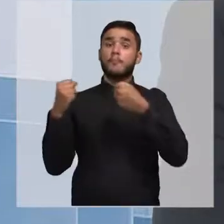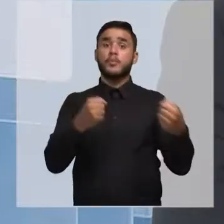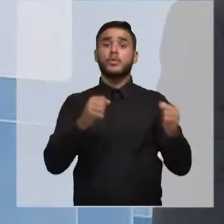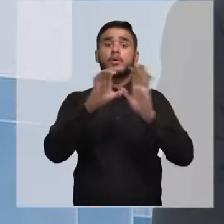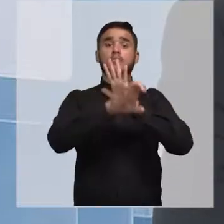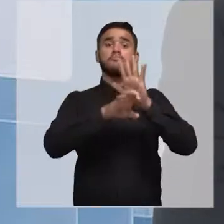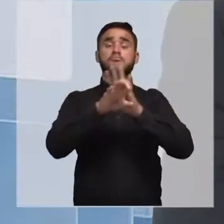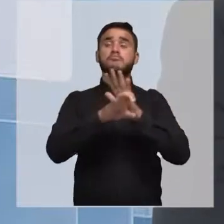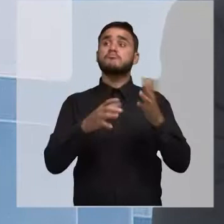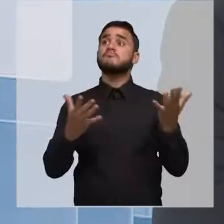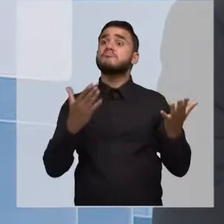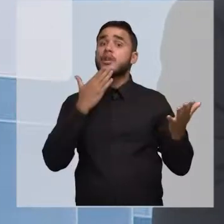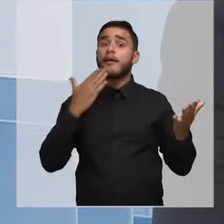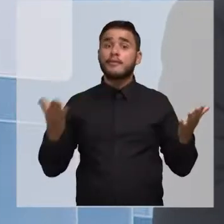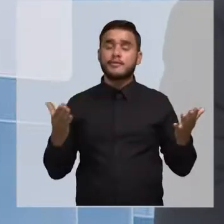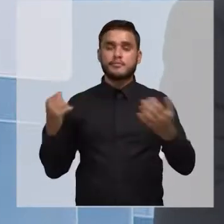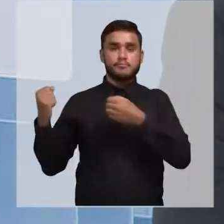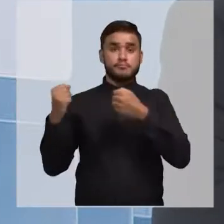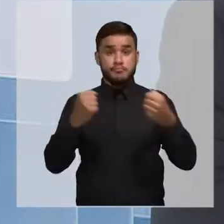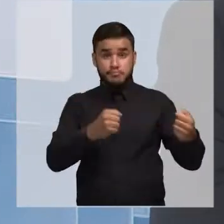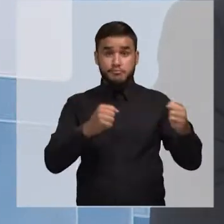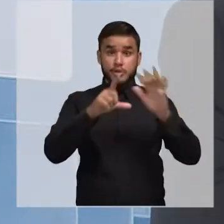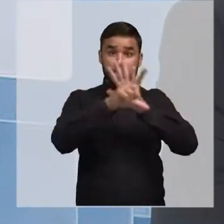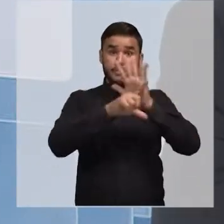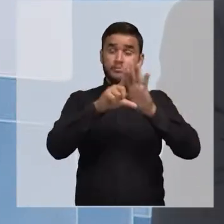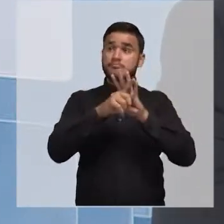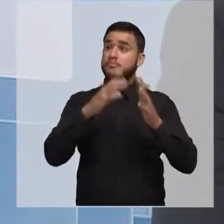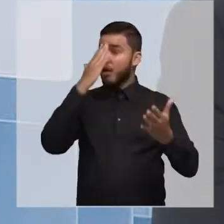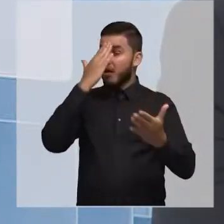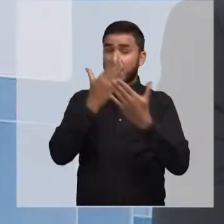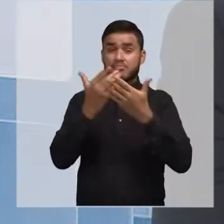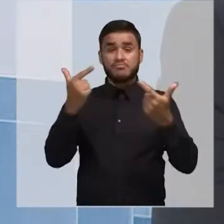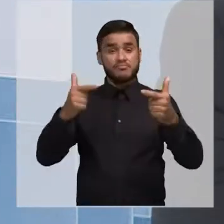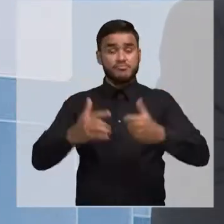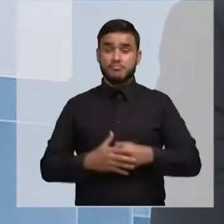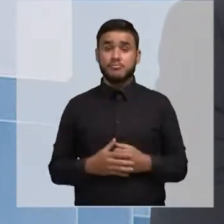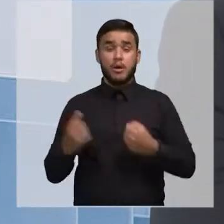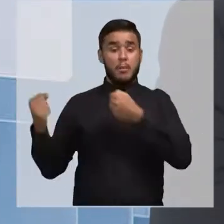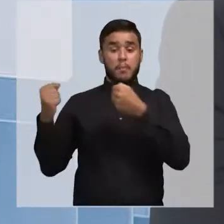o Legislativo desacreditado e o Judiciário desmoralizado.